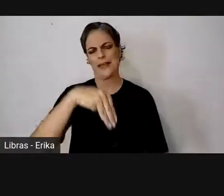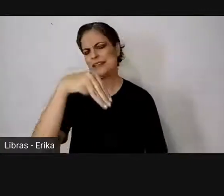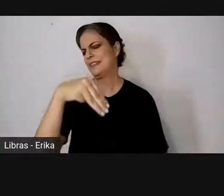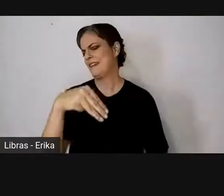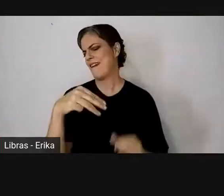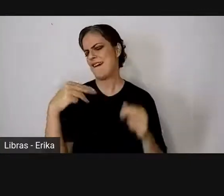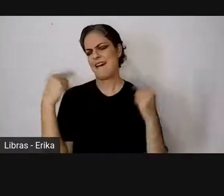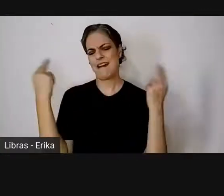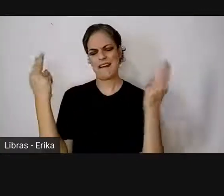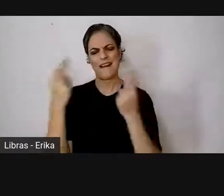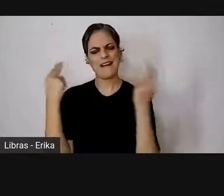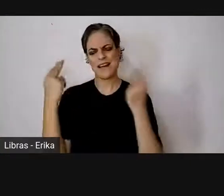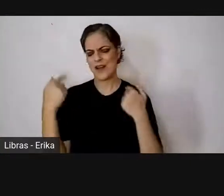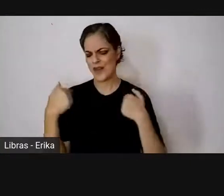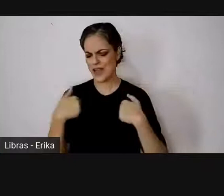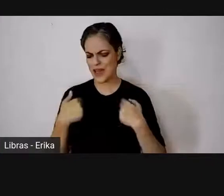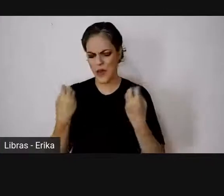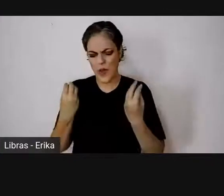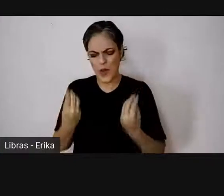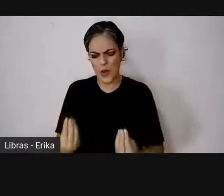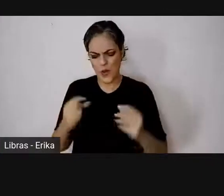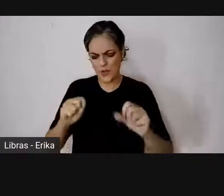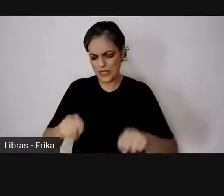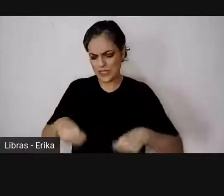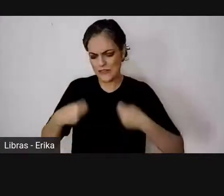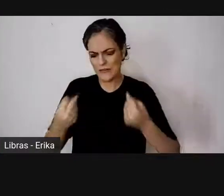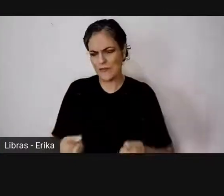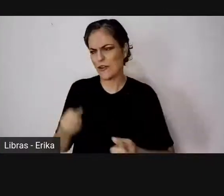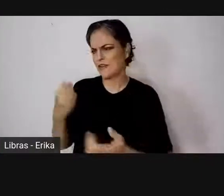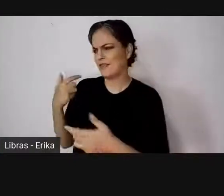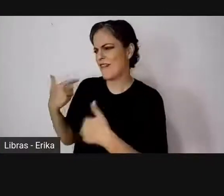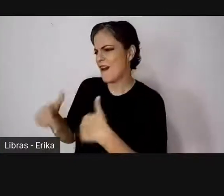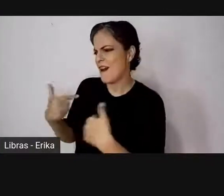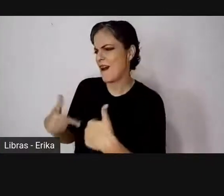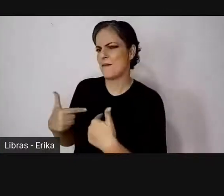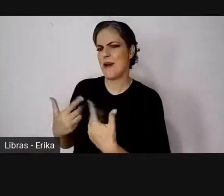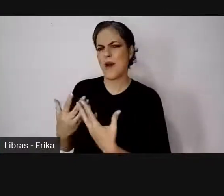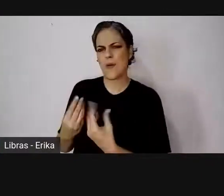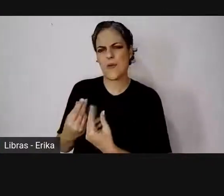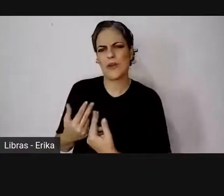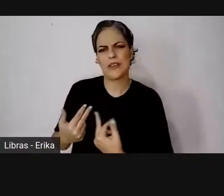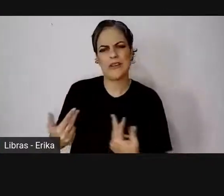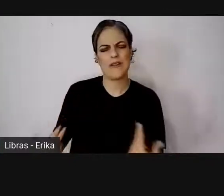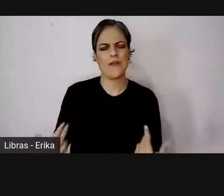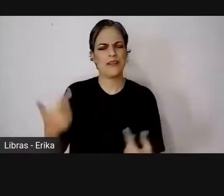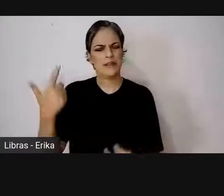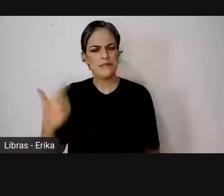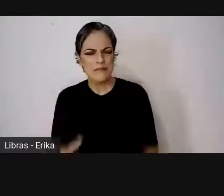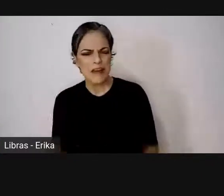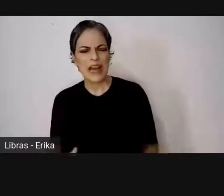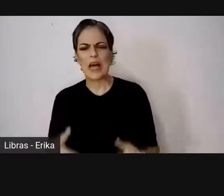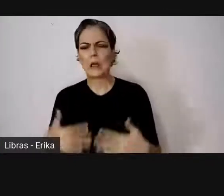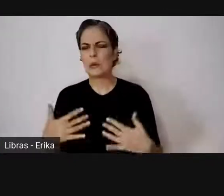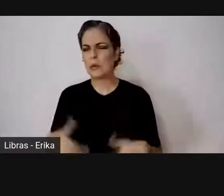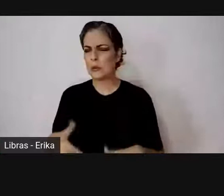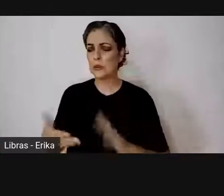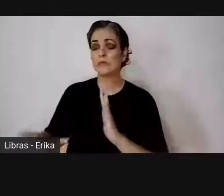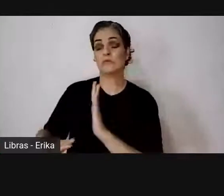difícil conseguir me dedicar a isso enquanto trabalhava, num trabalho que a dedicação da Câmara dos